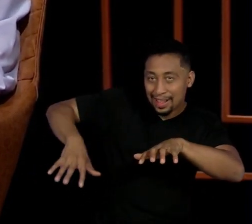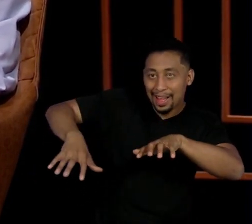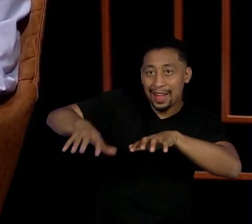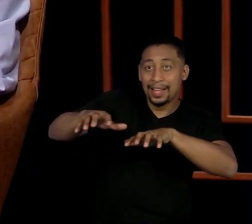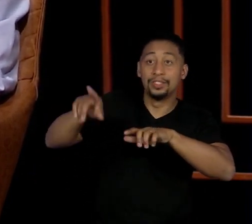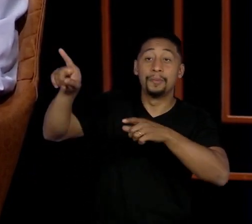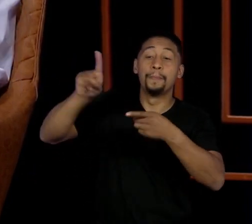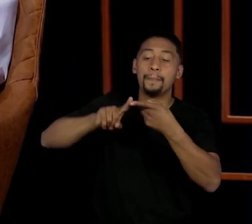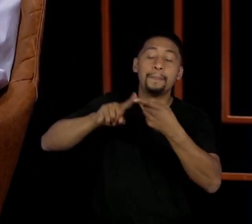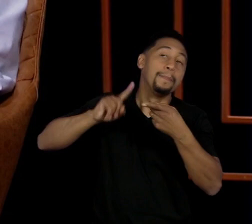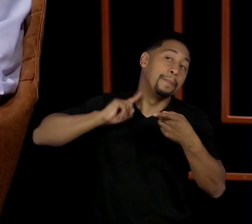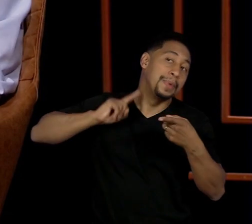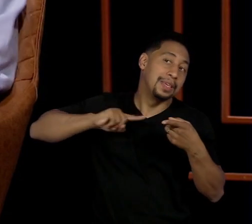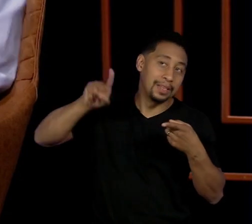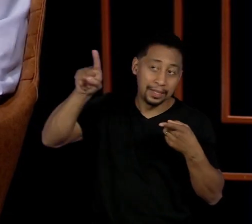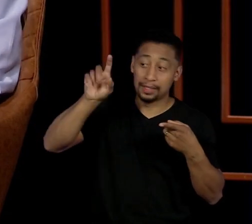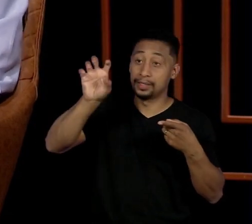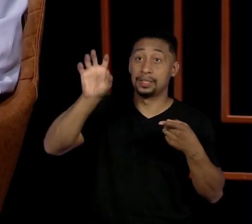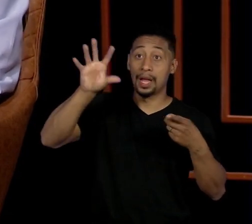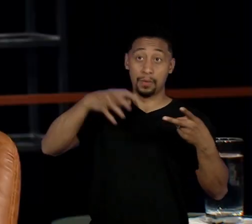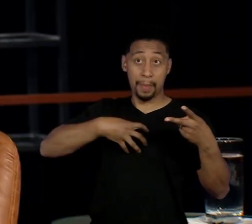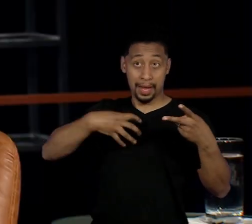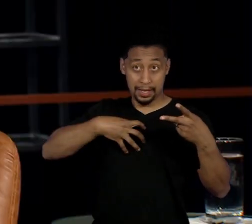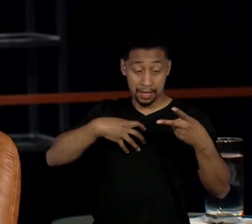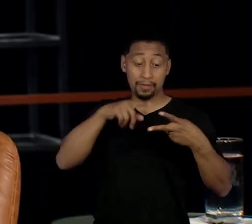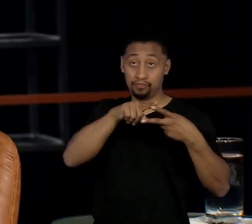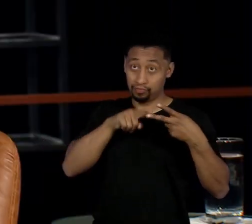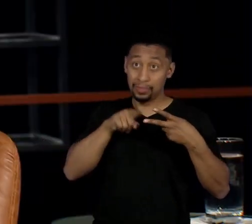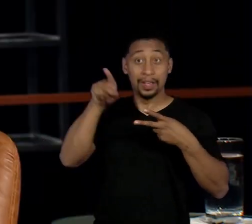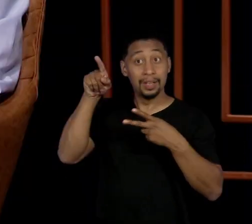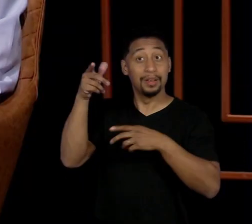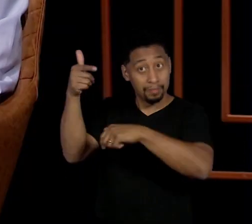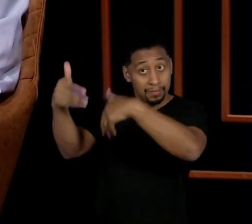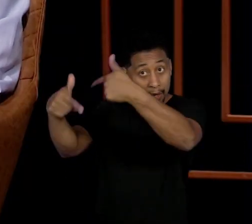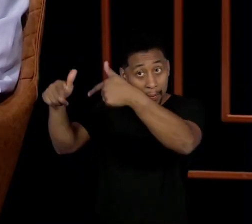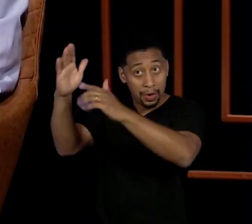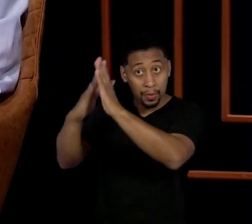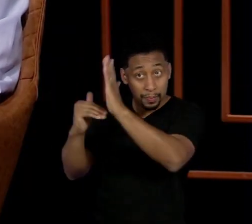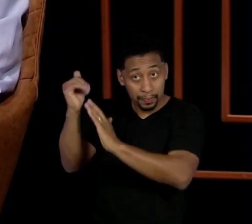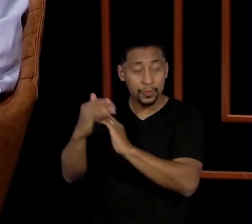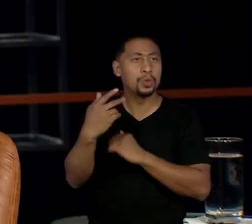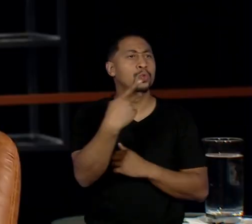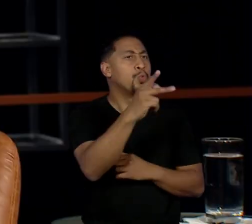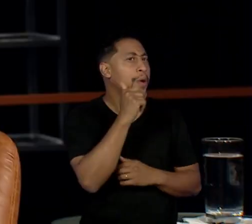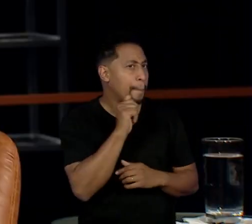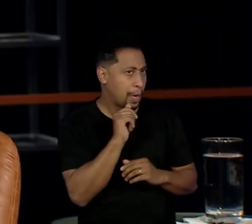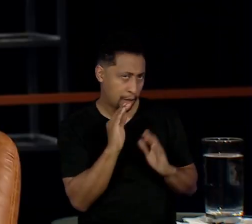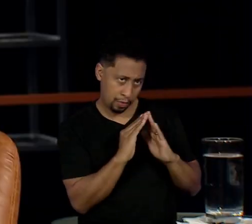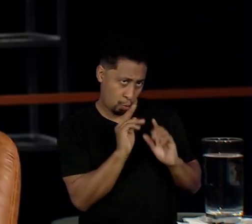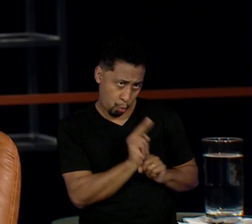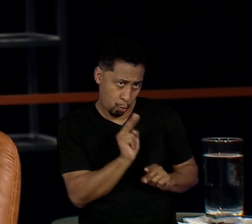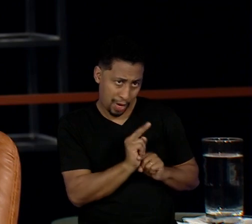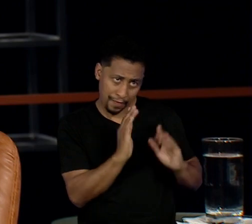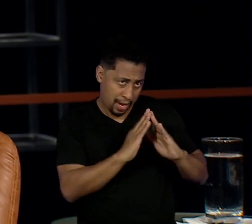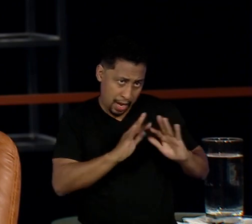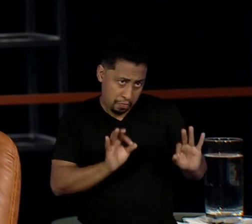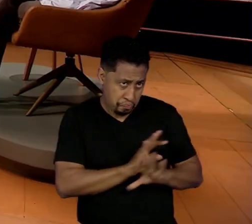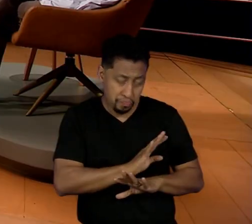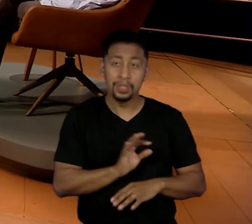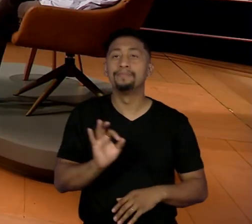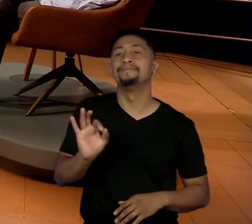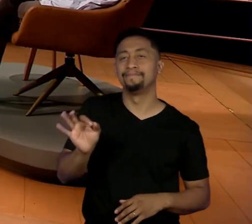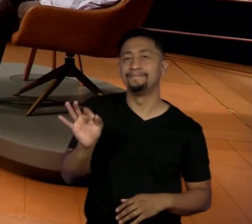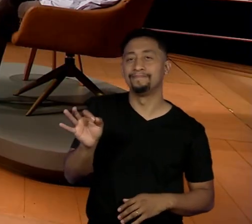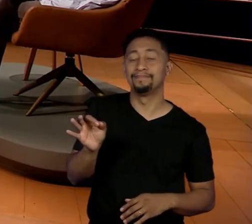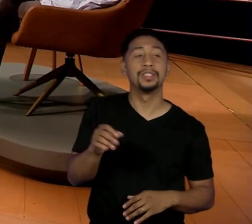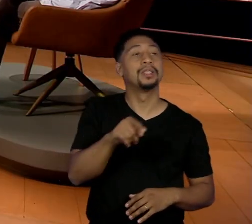Ele era um pintor barroco. Sua mãe é dona de casa? Sim. E você parece que não ia muito bem na escola, né? Eu